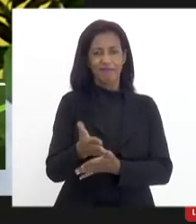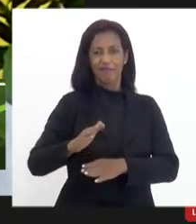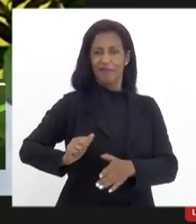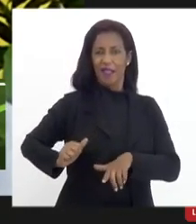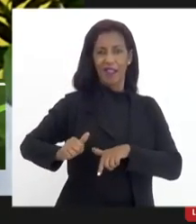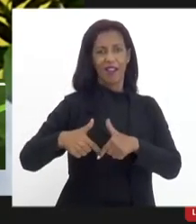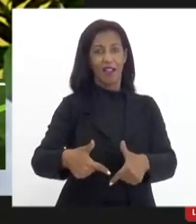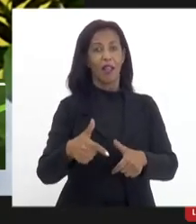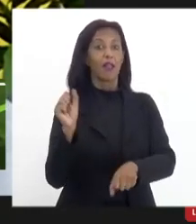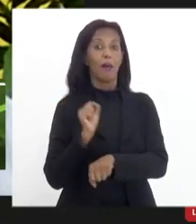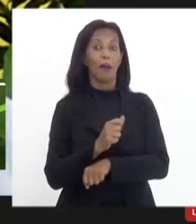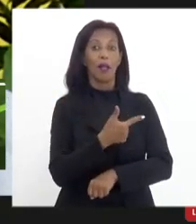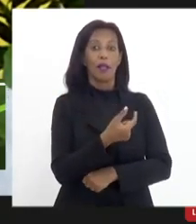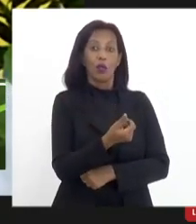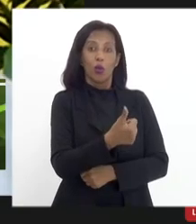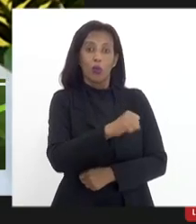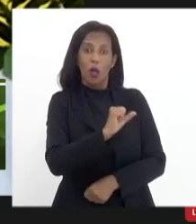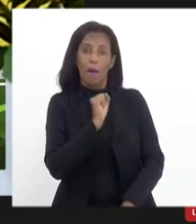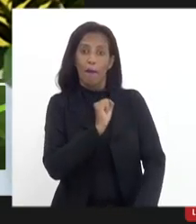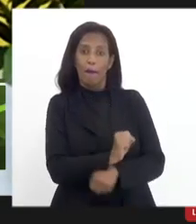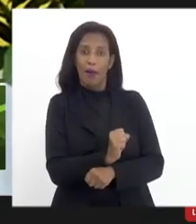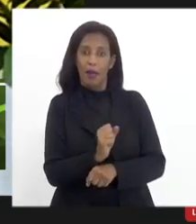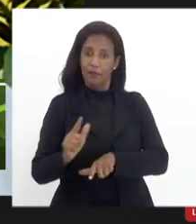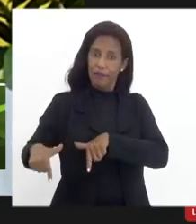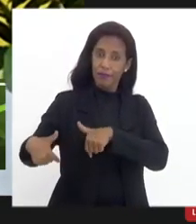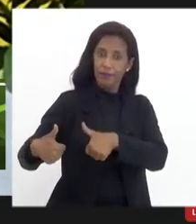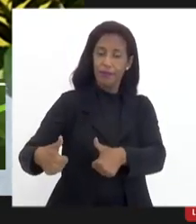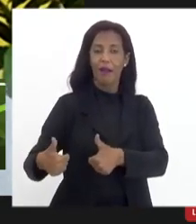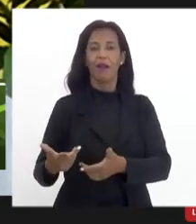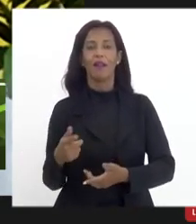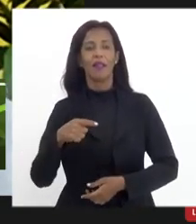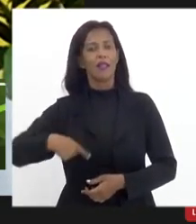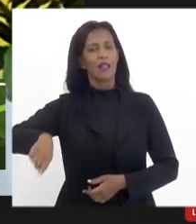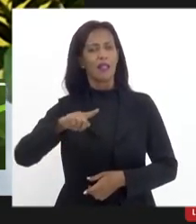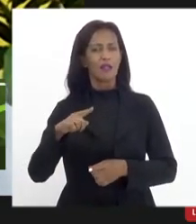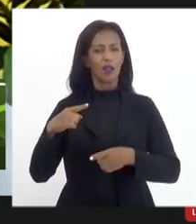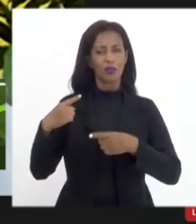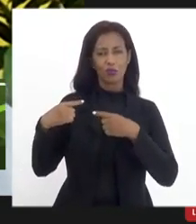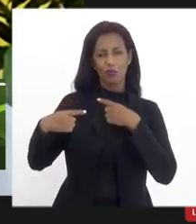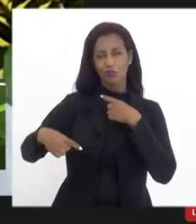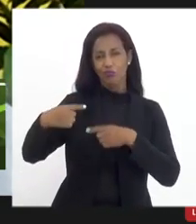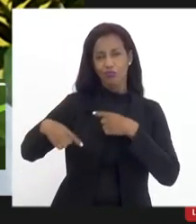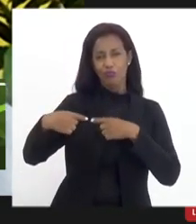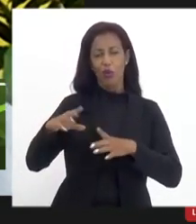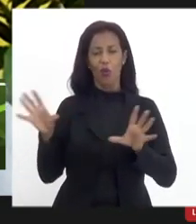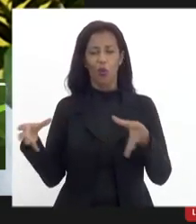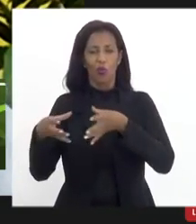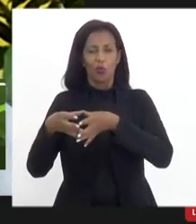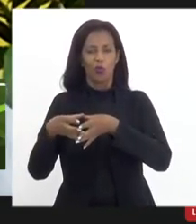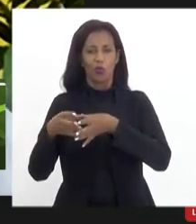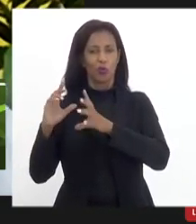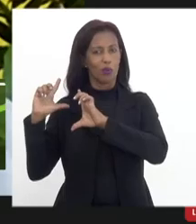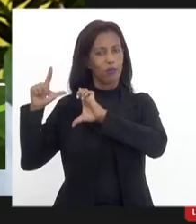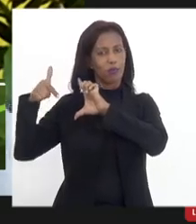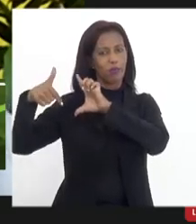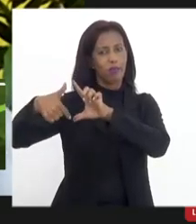desde 2019. E aí, nesse nosso diálogo com os grupos